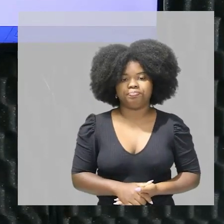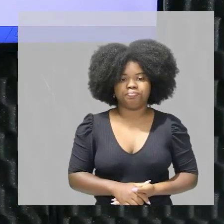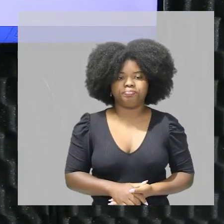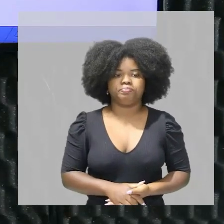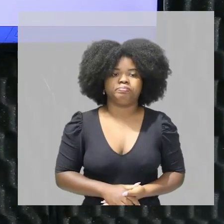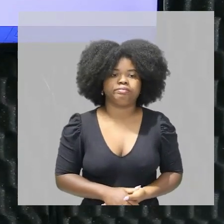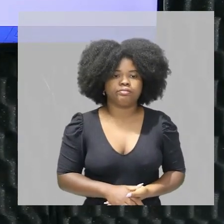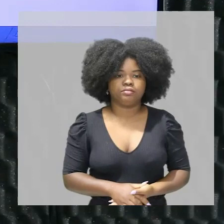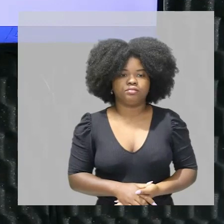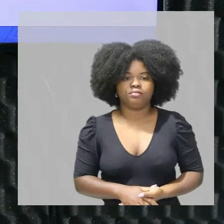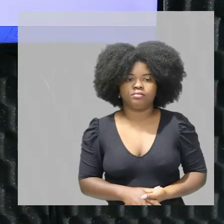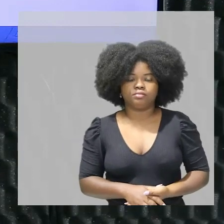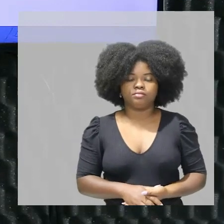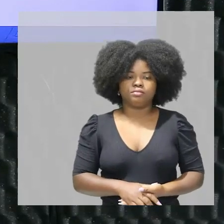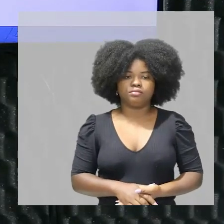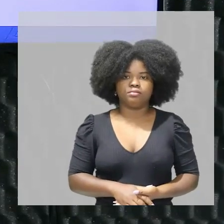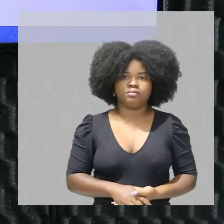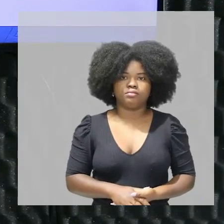ok